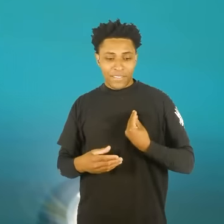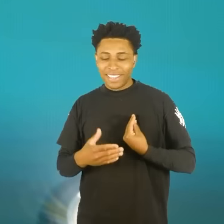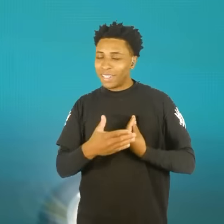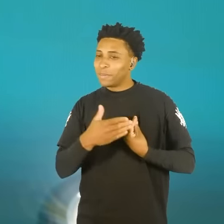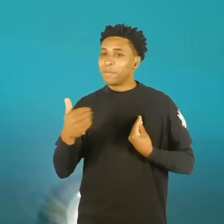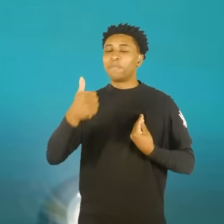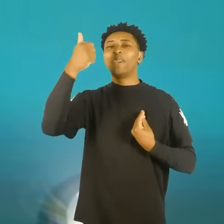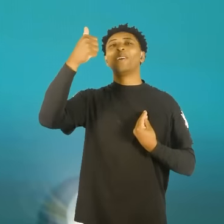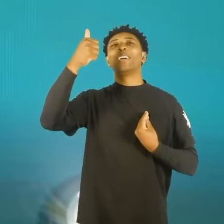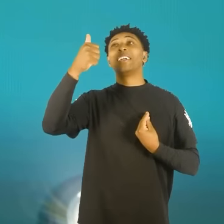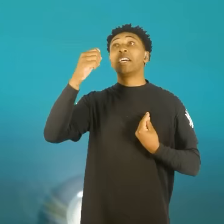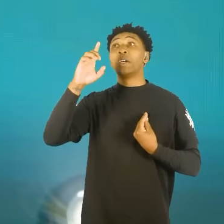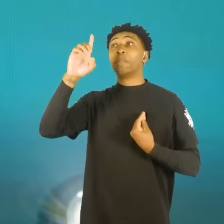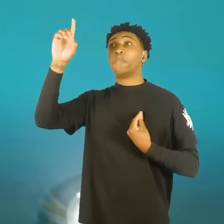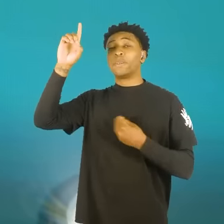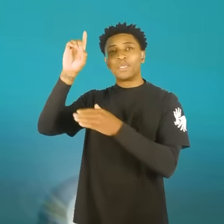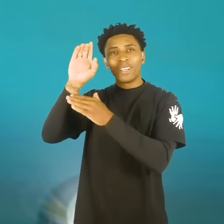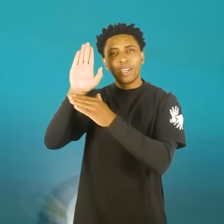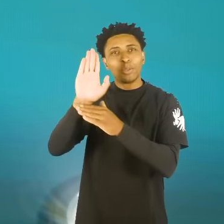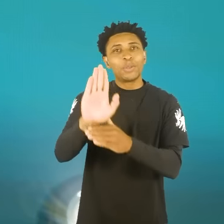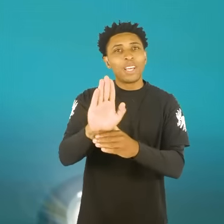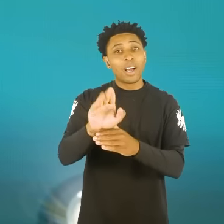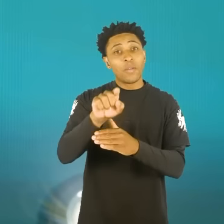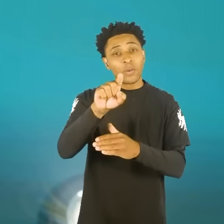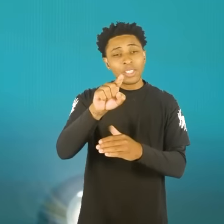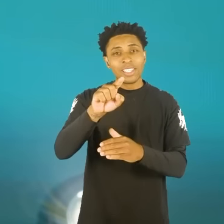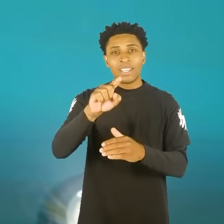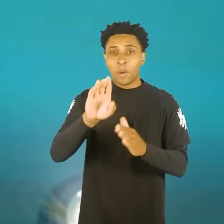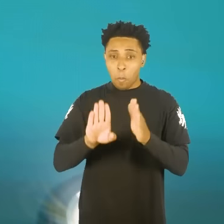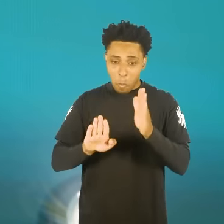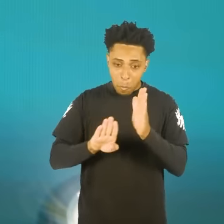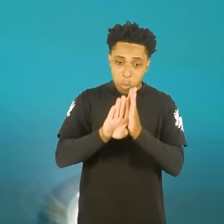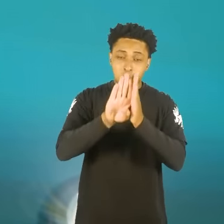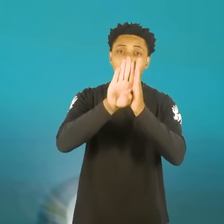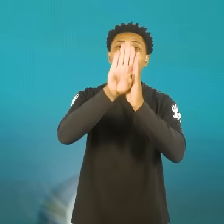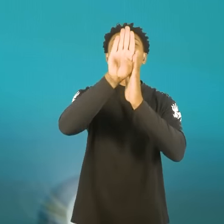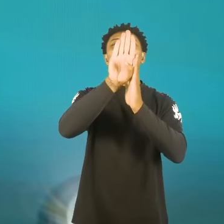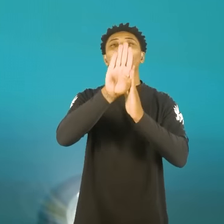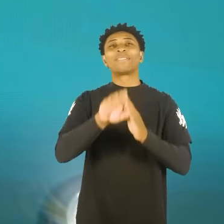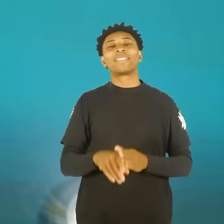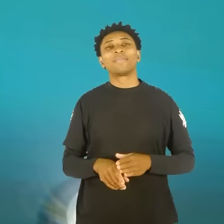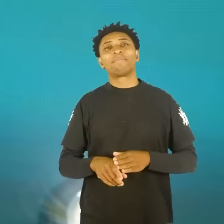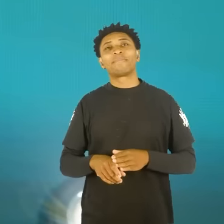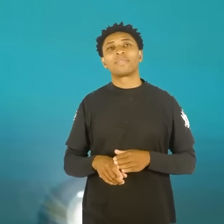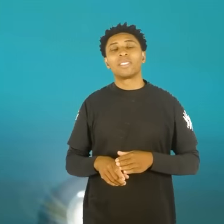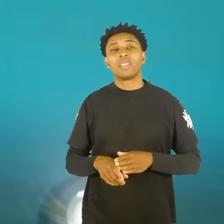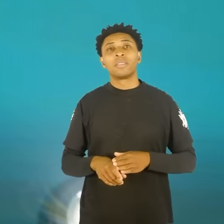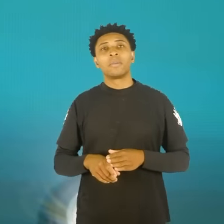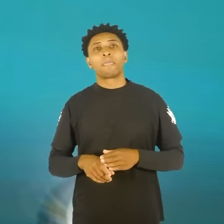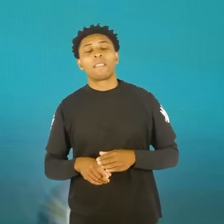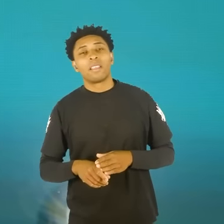hoje Deus vai te ajudar a fazer as pazes com o seu nascimento. Porque o sêmen pode ter vindo